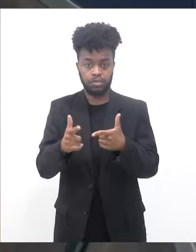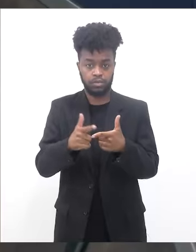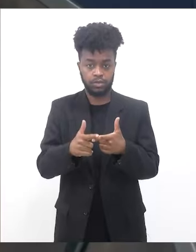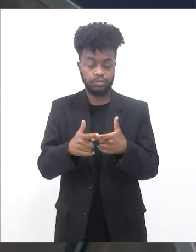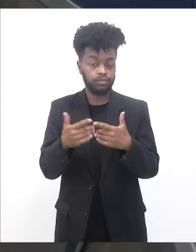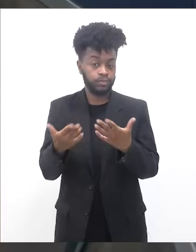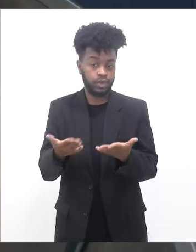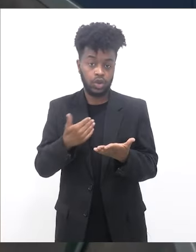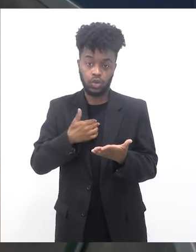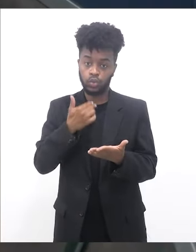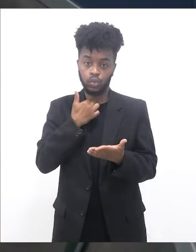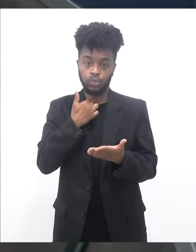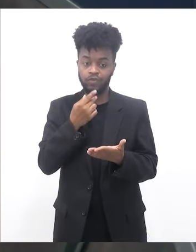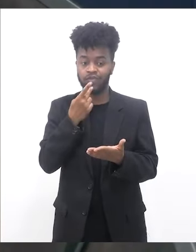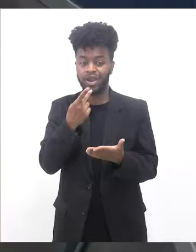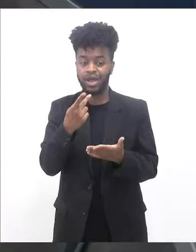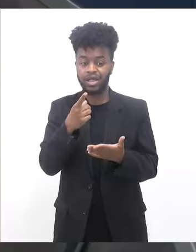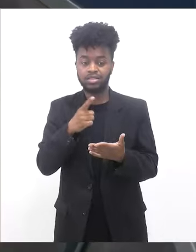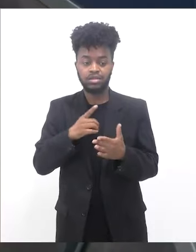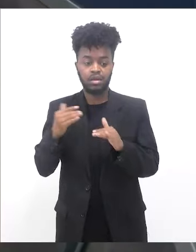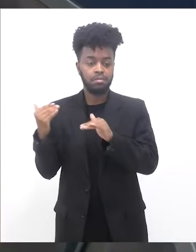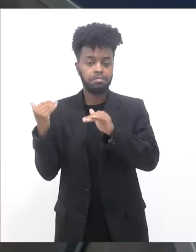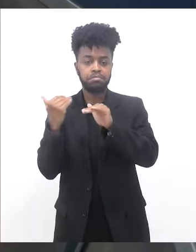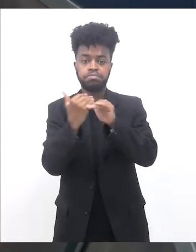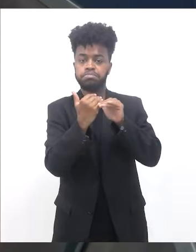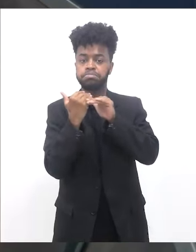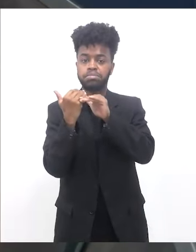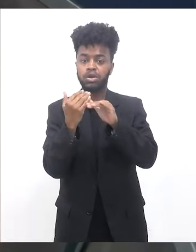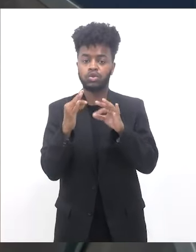soluções. Eu não posso nivelar por cima.